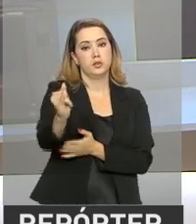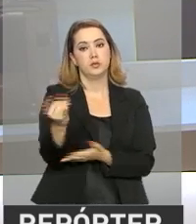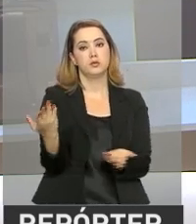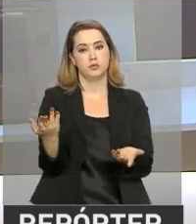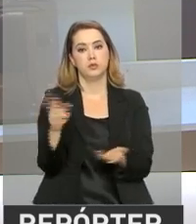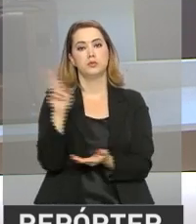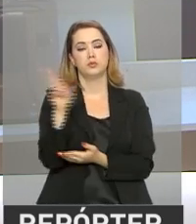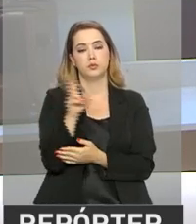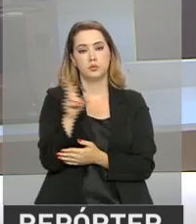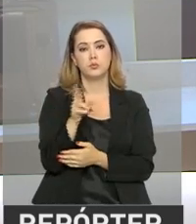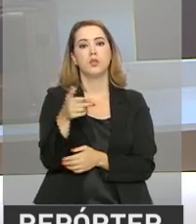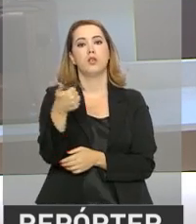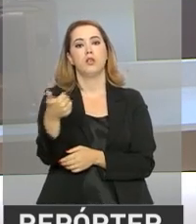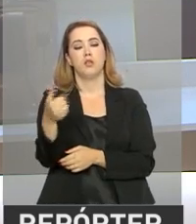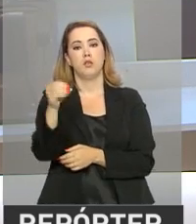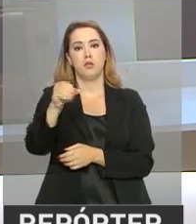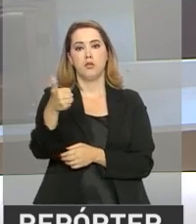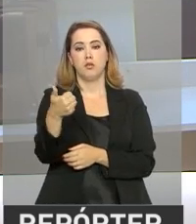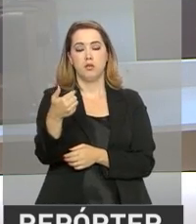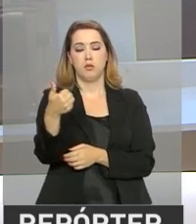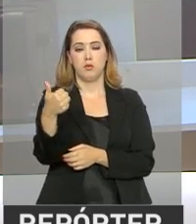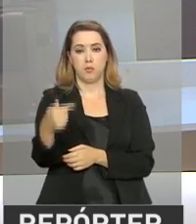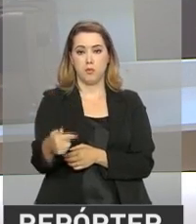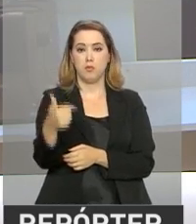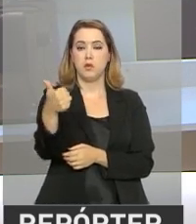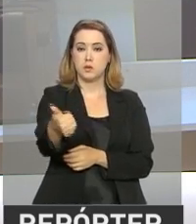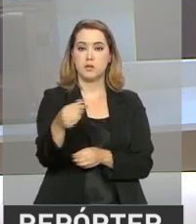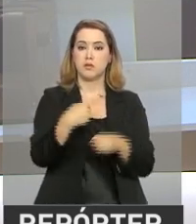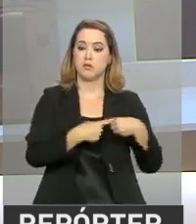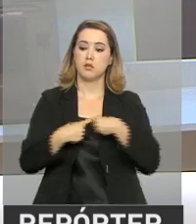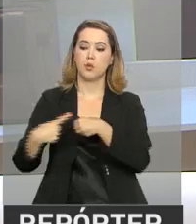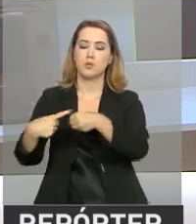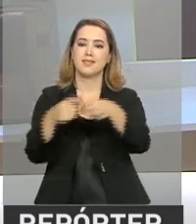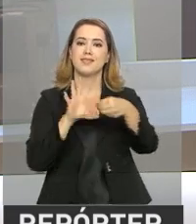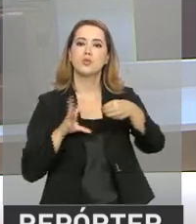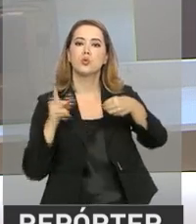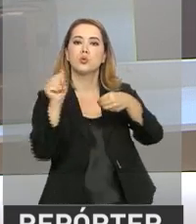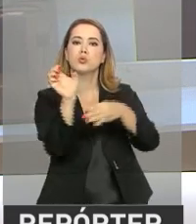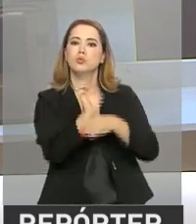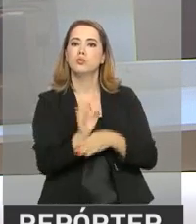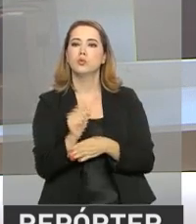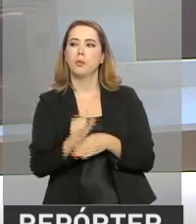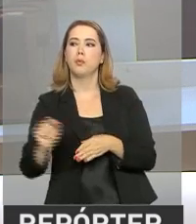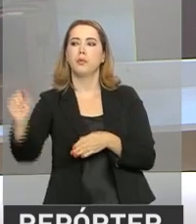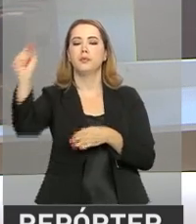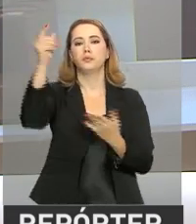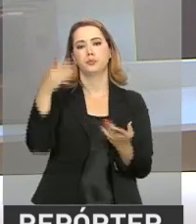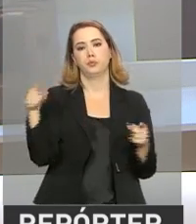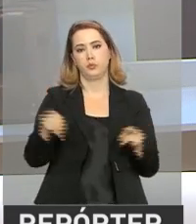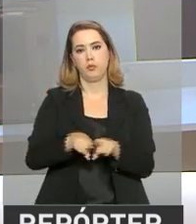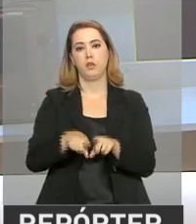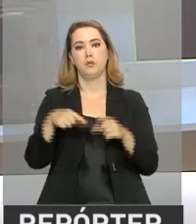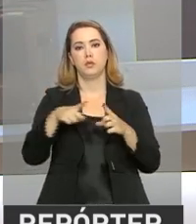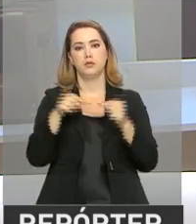R$ 2,73 bilhões em 1.071 municípios de todo o país, de todos os estados e também do Distrito